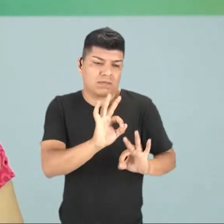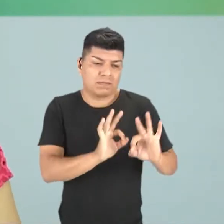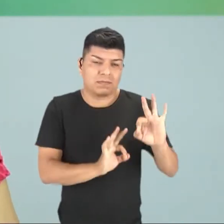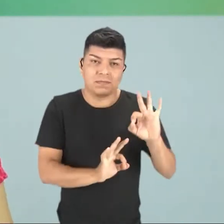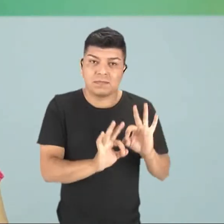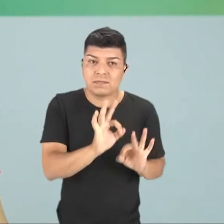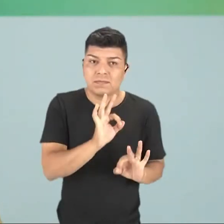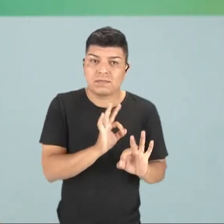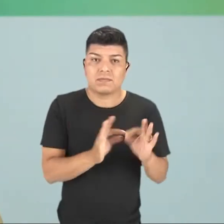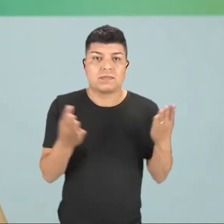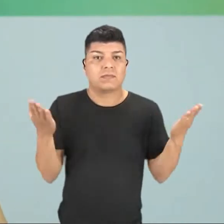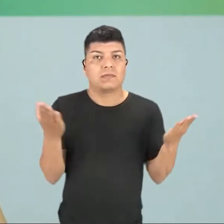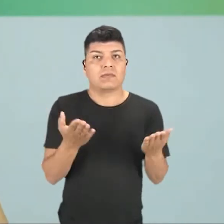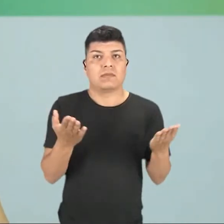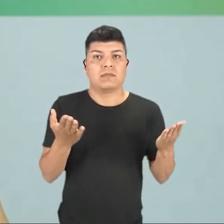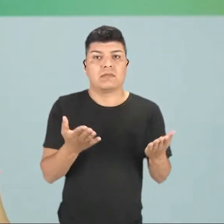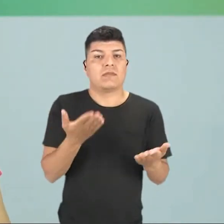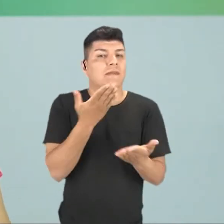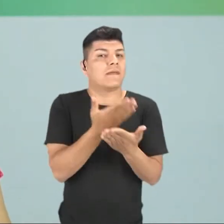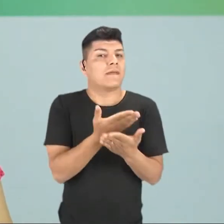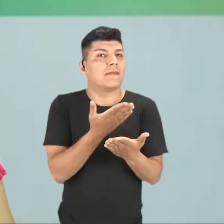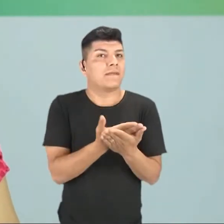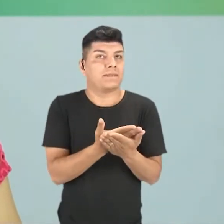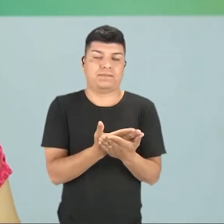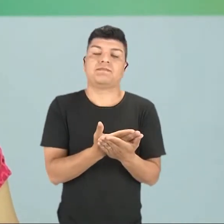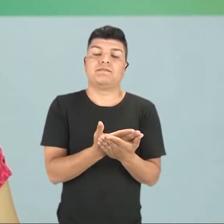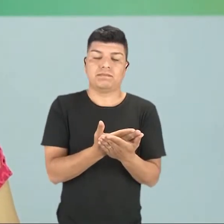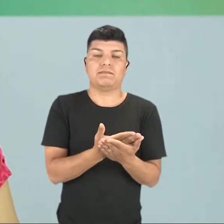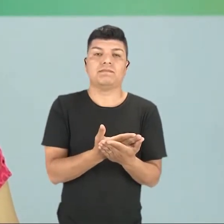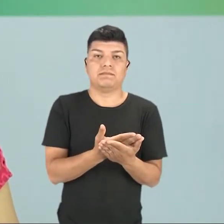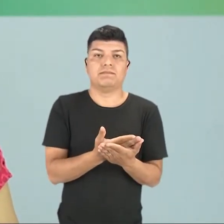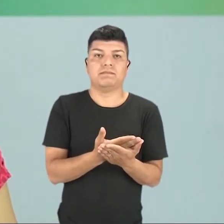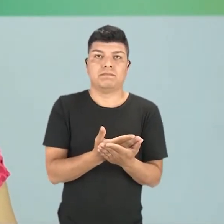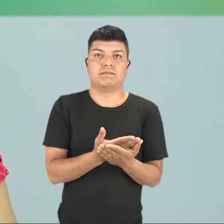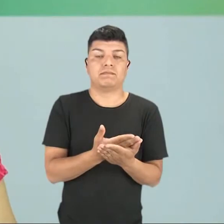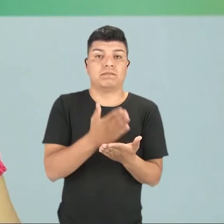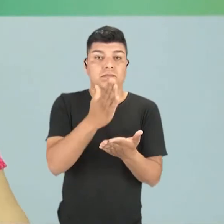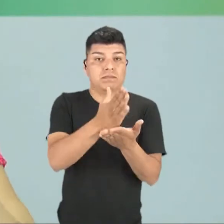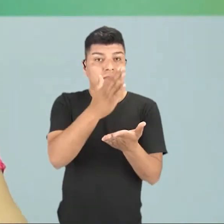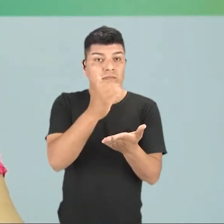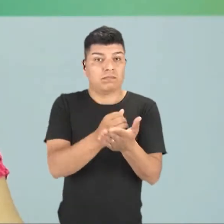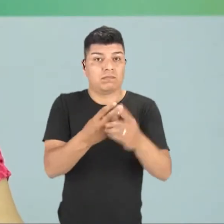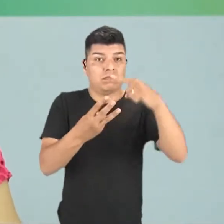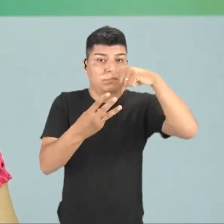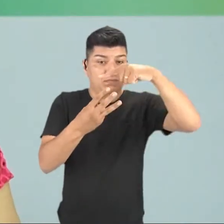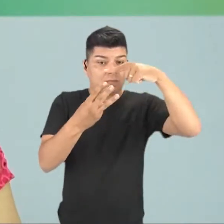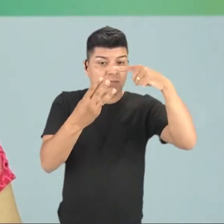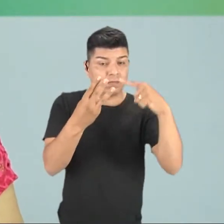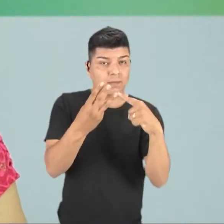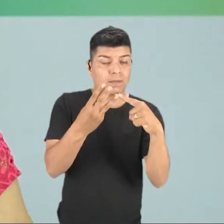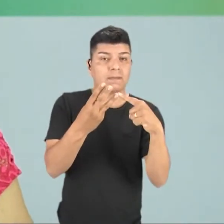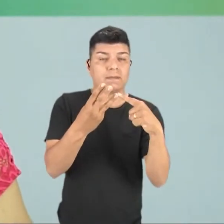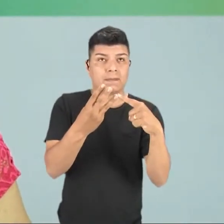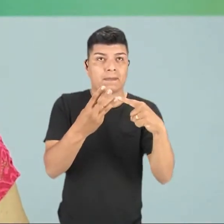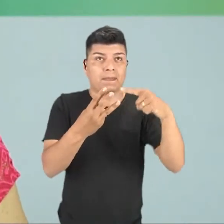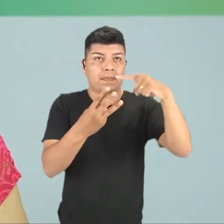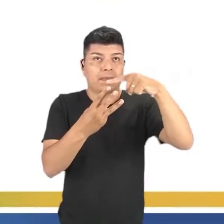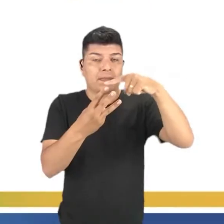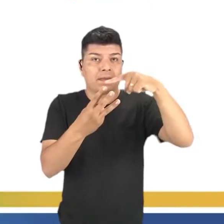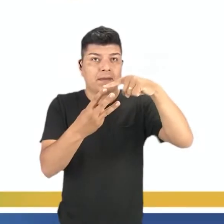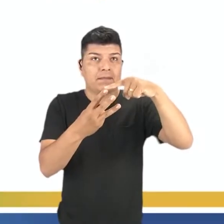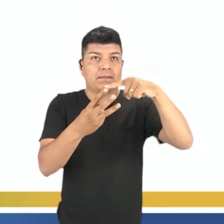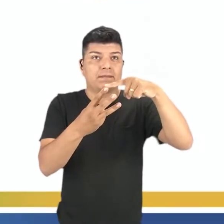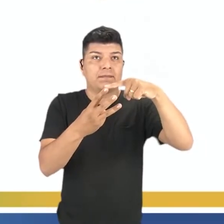organizado para que hoje nós pudéssemos estudar? Ele foi dividido em 3 vertentes. A